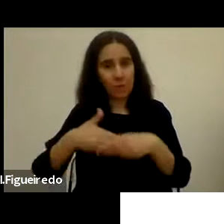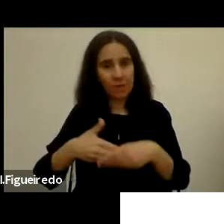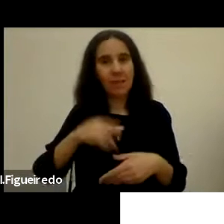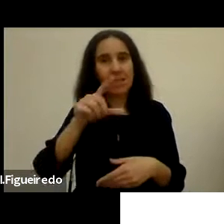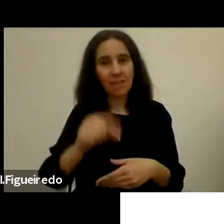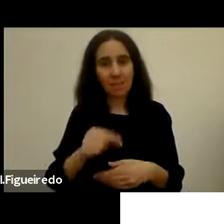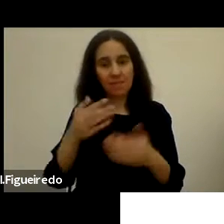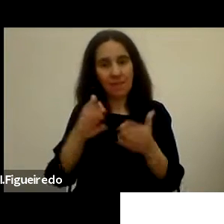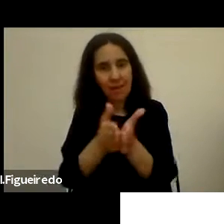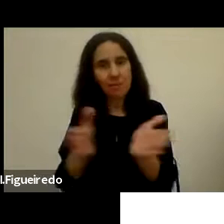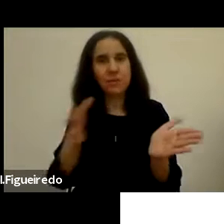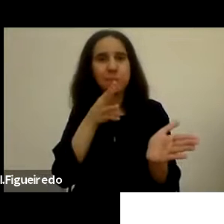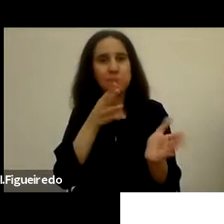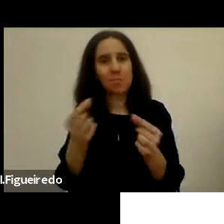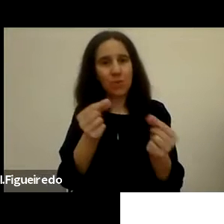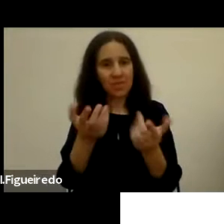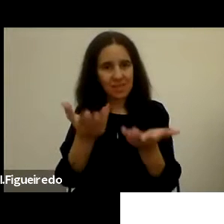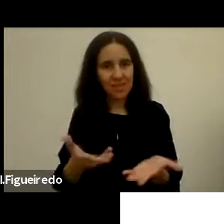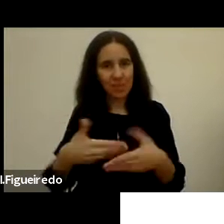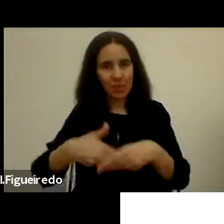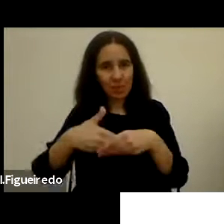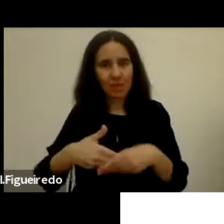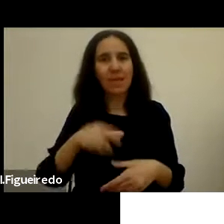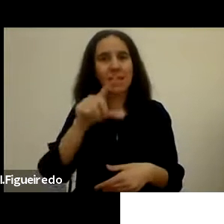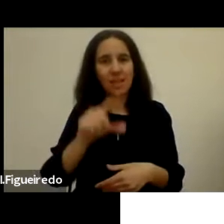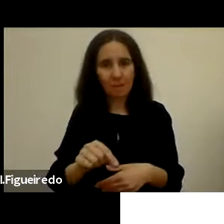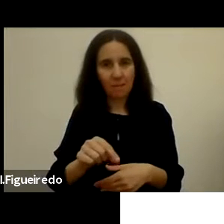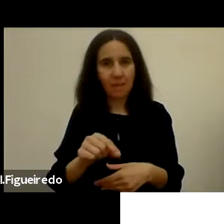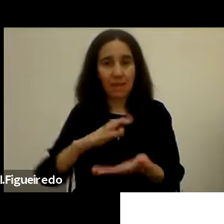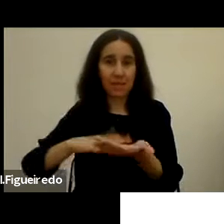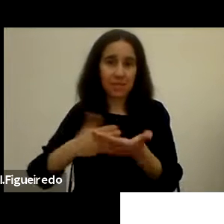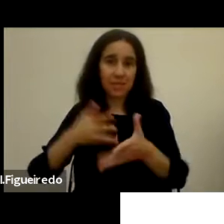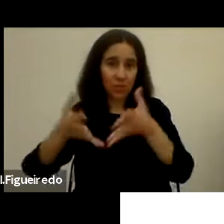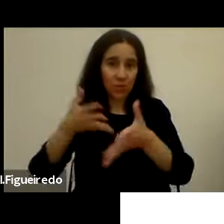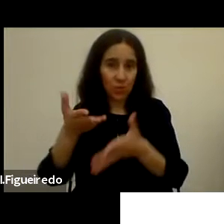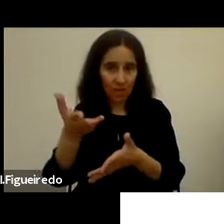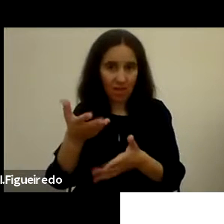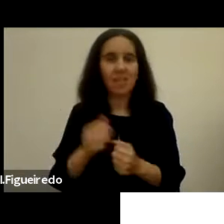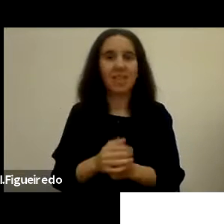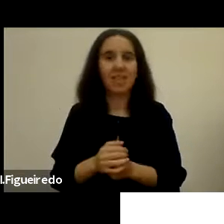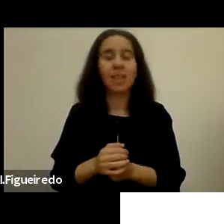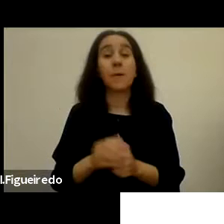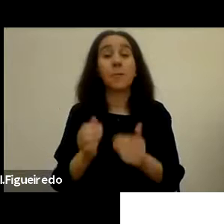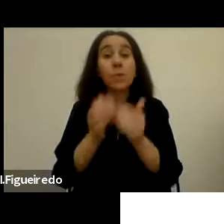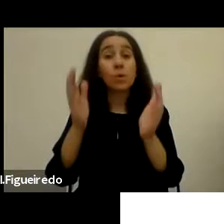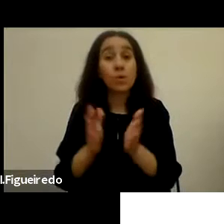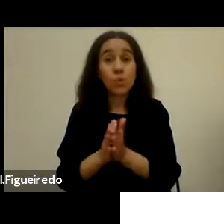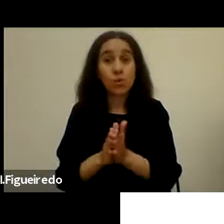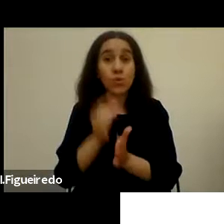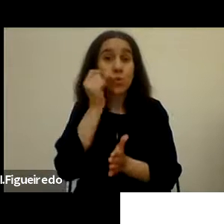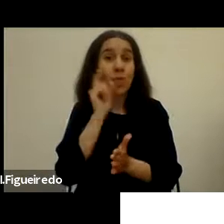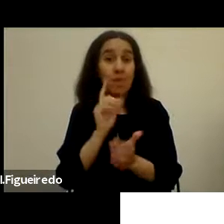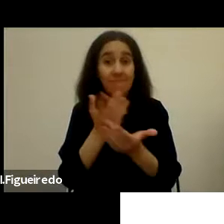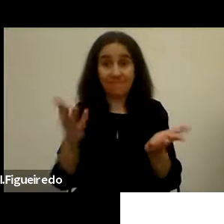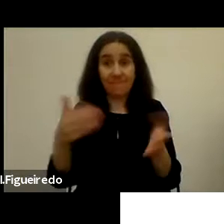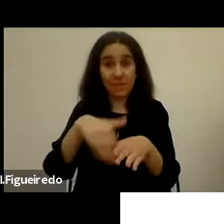a abertura e a moderação e também quem faz a interpretação gestual, cumprimentar todos os participantes